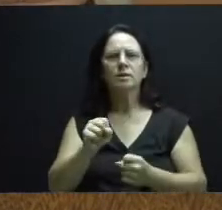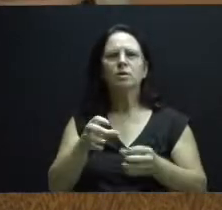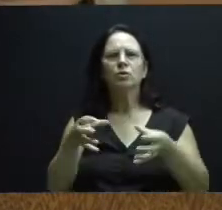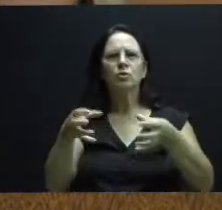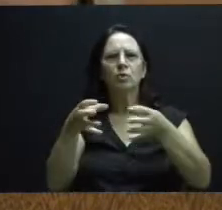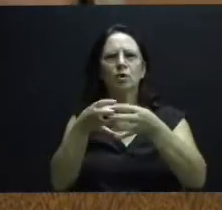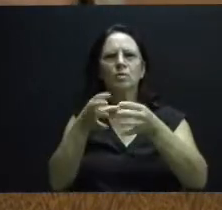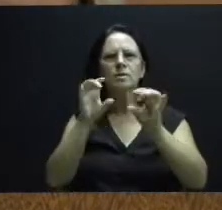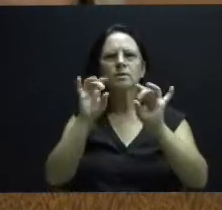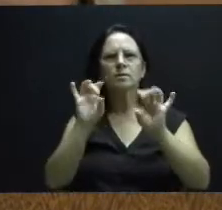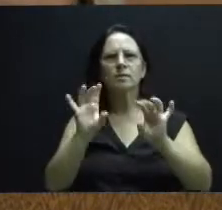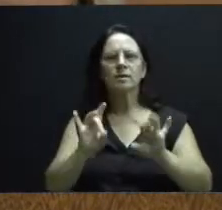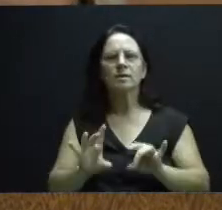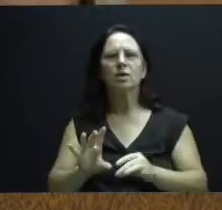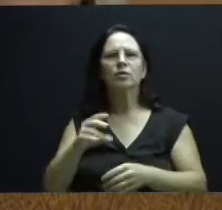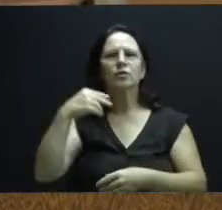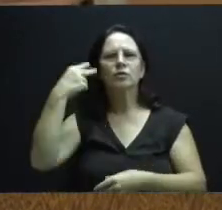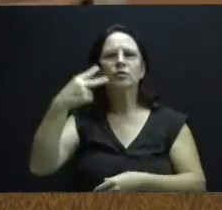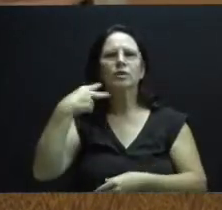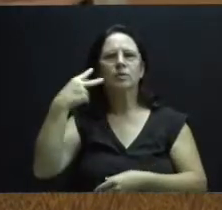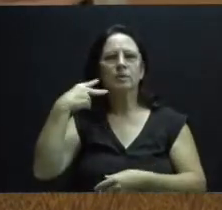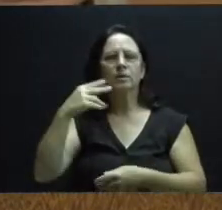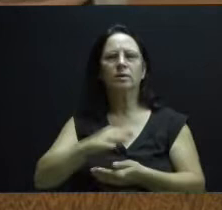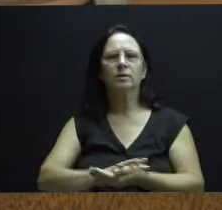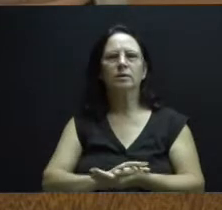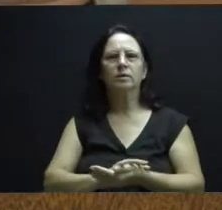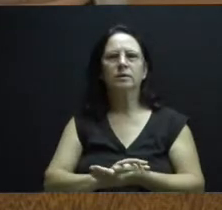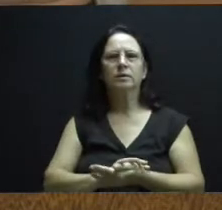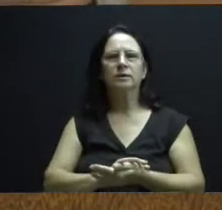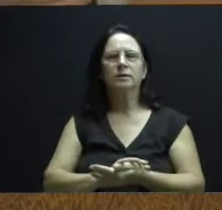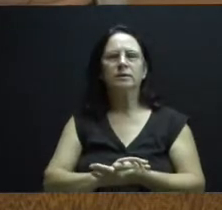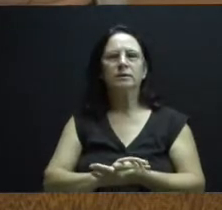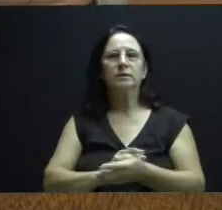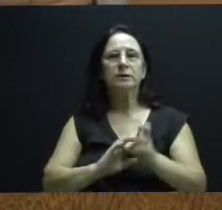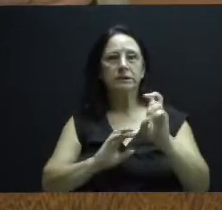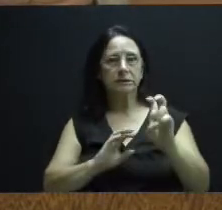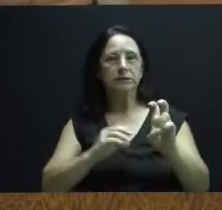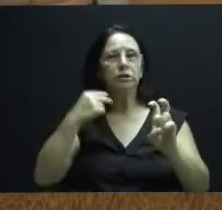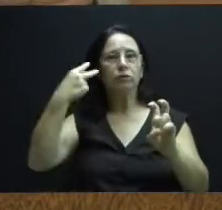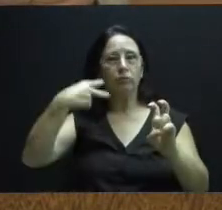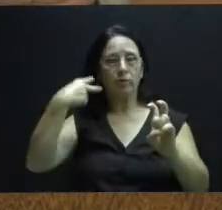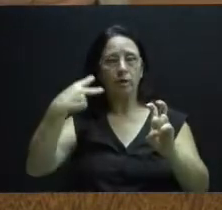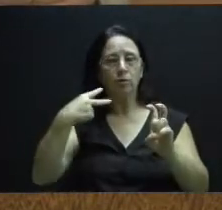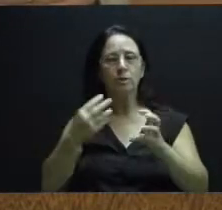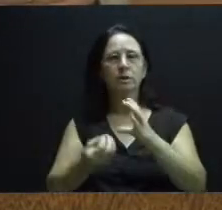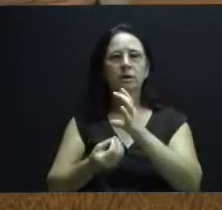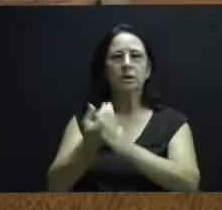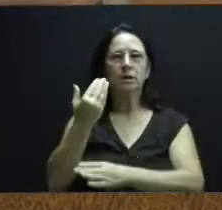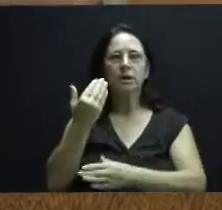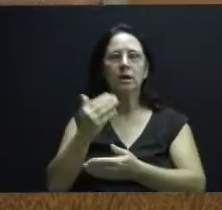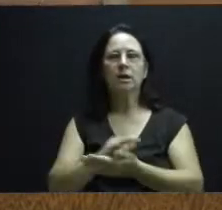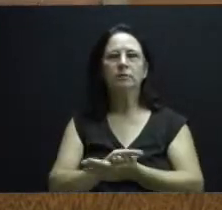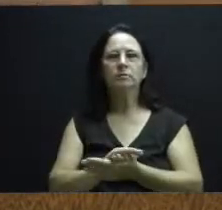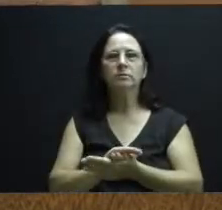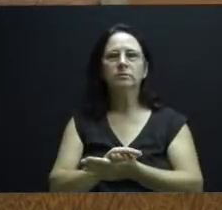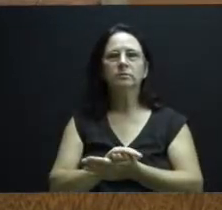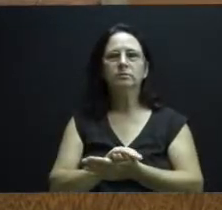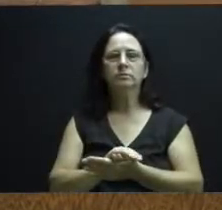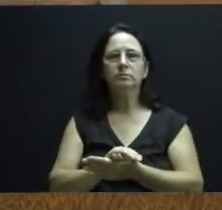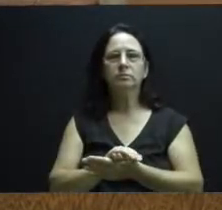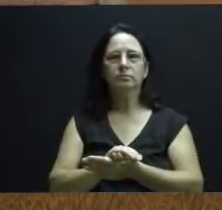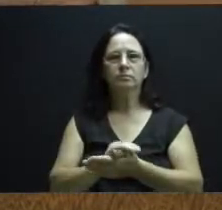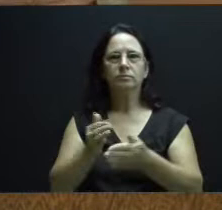especial de vereadores uma serve composta por cinco membros visando criar um plano de emergência e